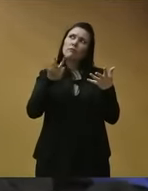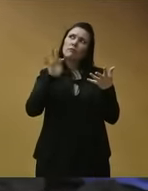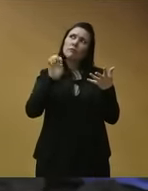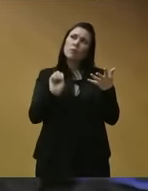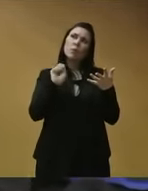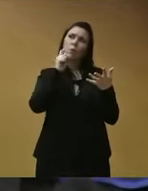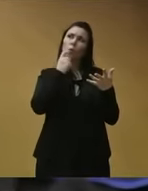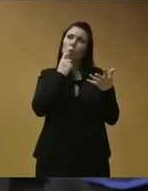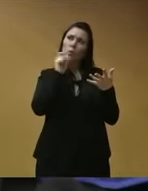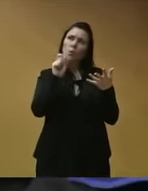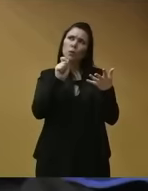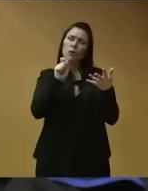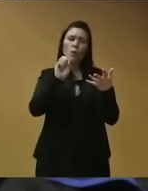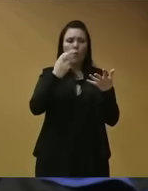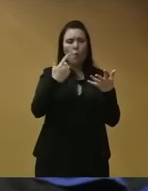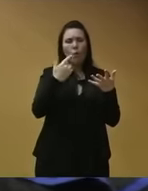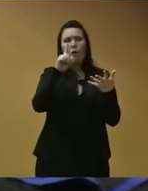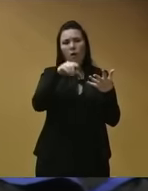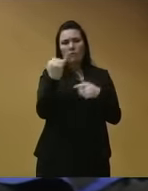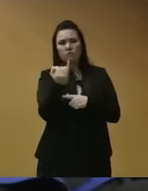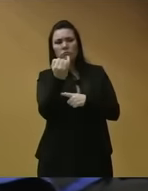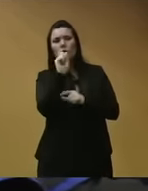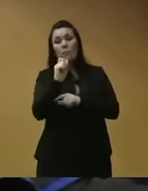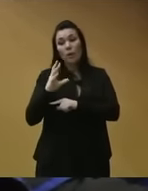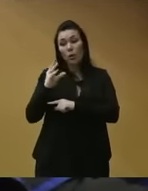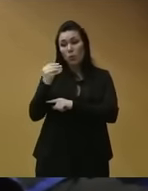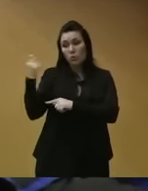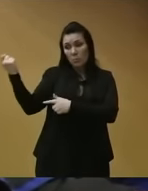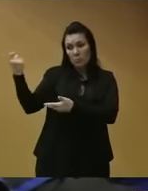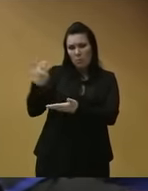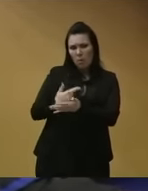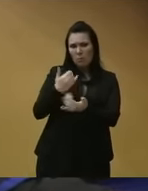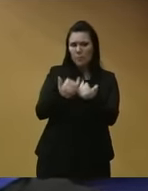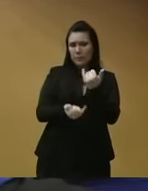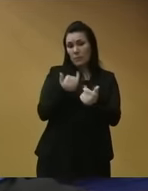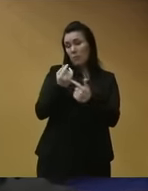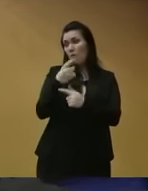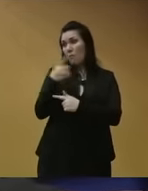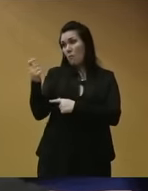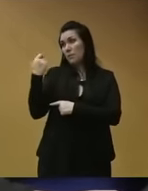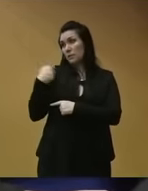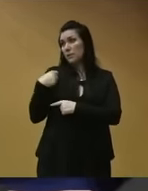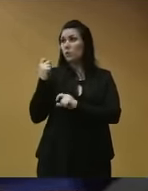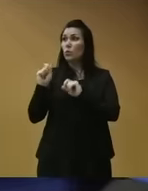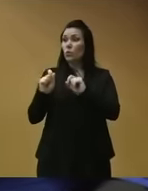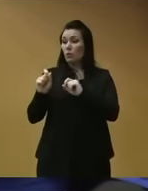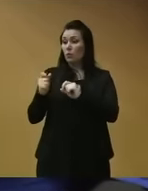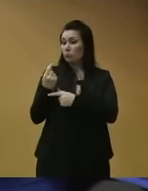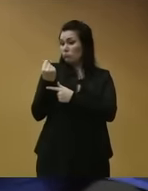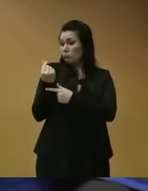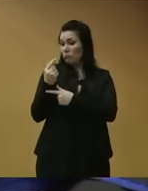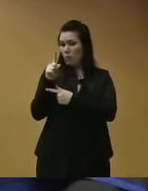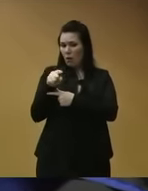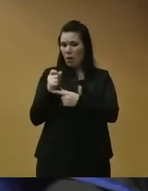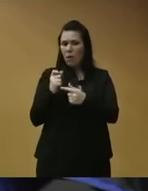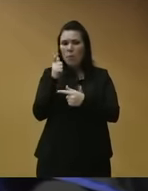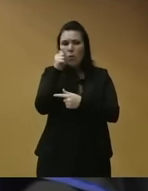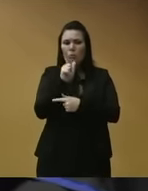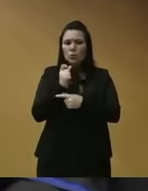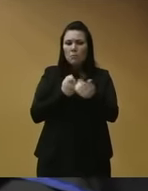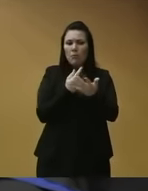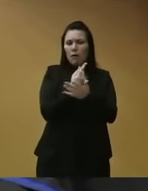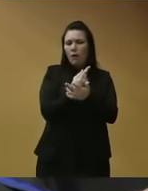pelos serviços de vocês, pois todos precisam colocar comida na mesa. Relevância assume muitas